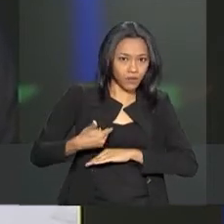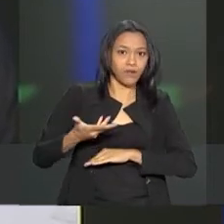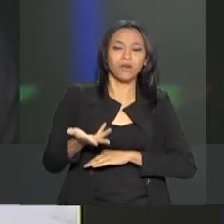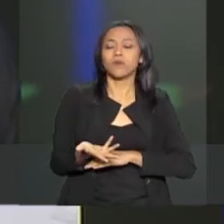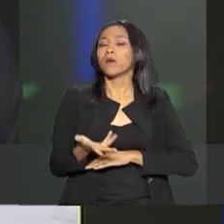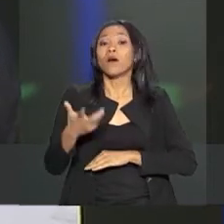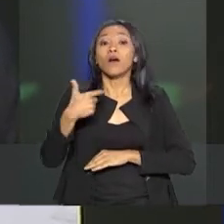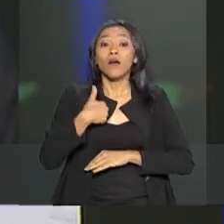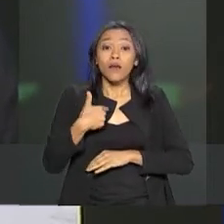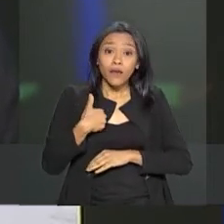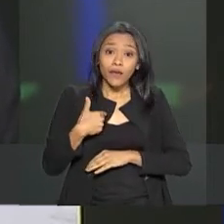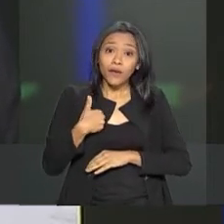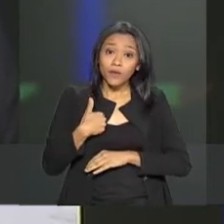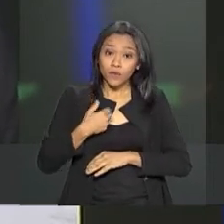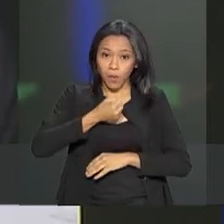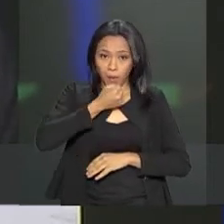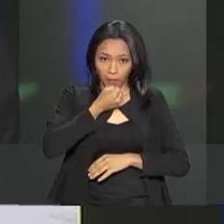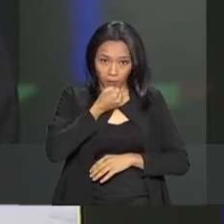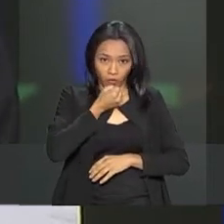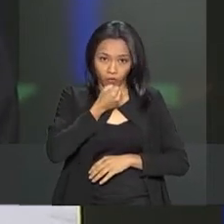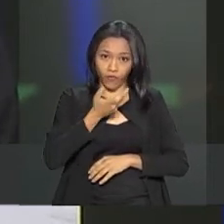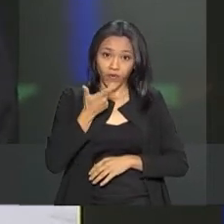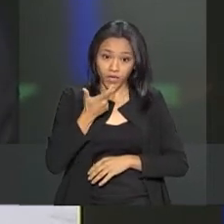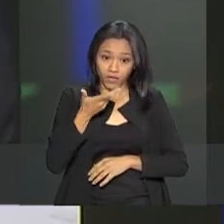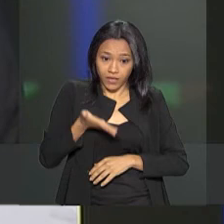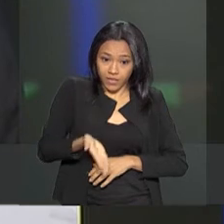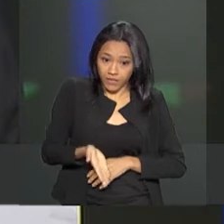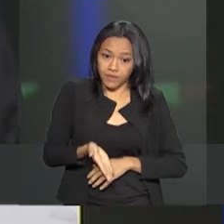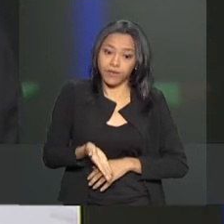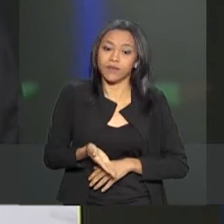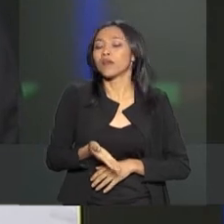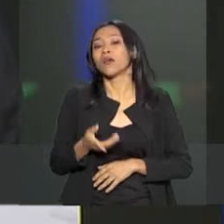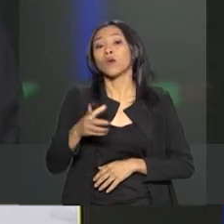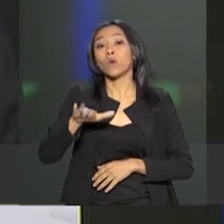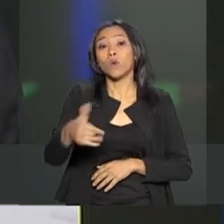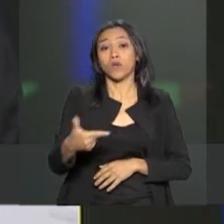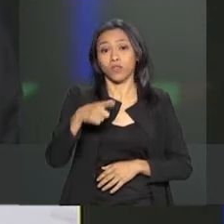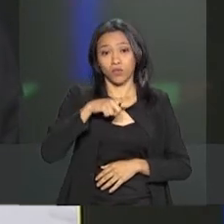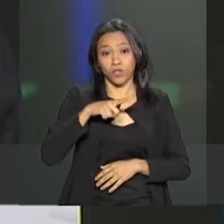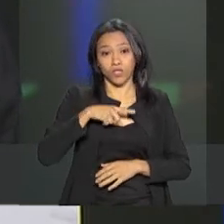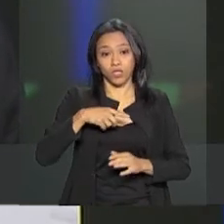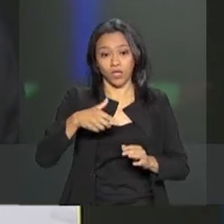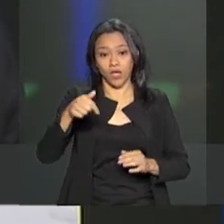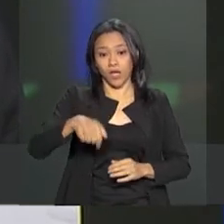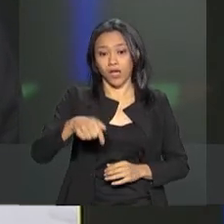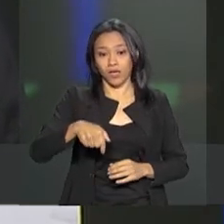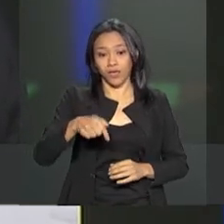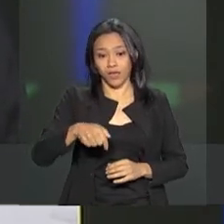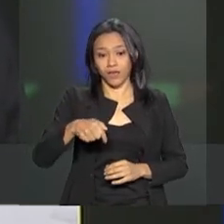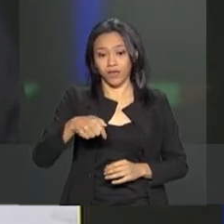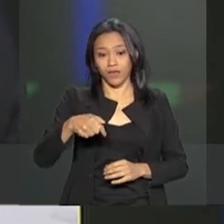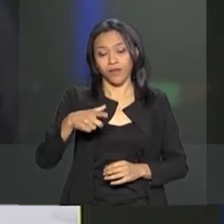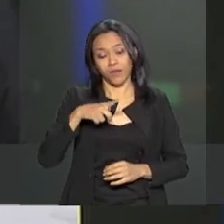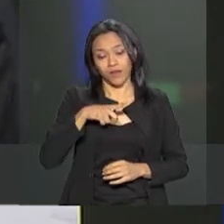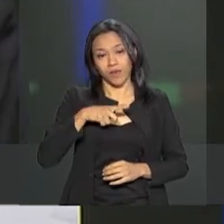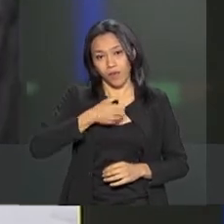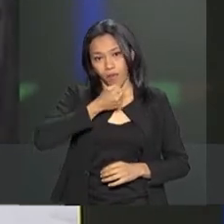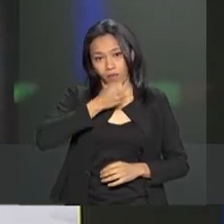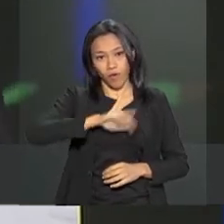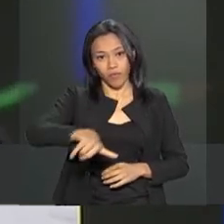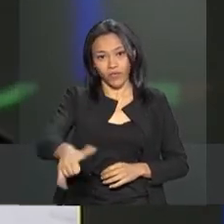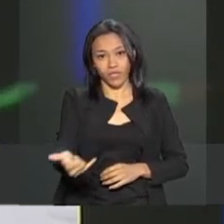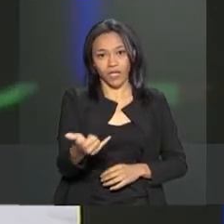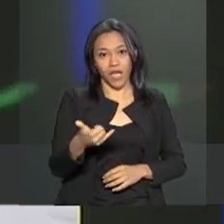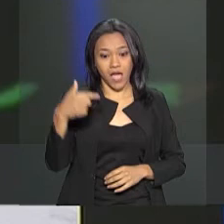senhores, eu aqui da tribuna digo, eu não tenho mais tribuna, né? Quando estava lá na Câmara eu tinha tribuna, aqui não tenho, de vez em quando tenho esta tribuna. Falei, vou